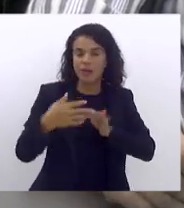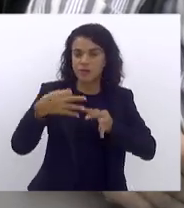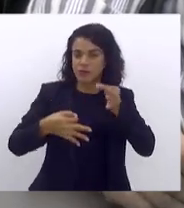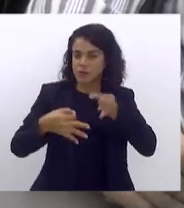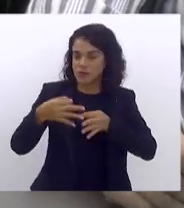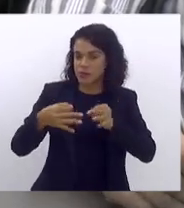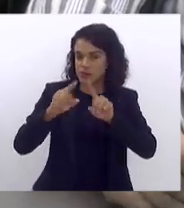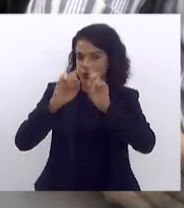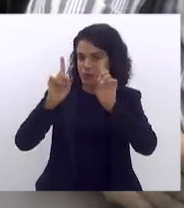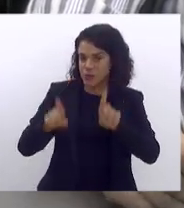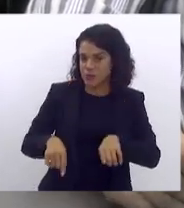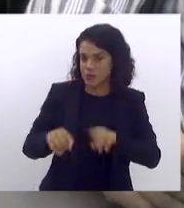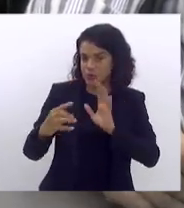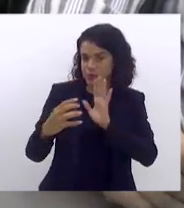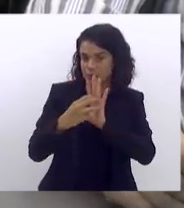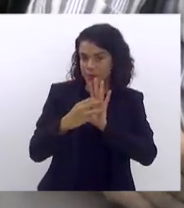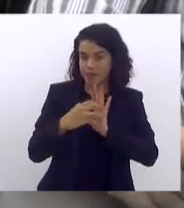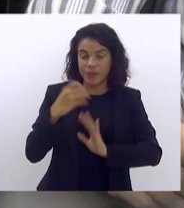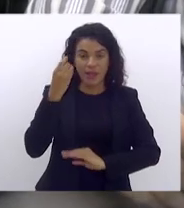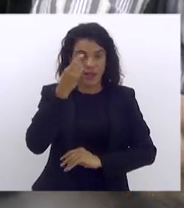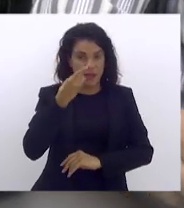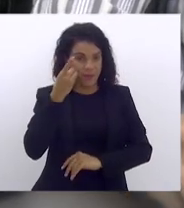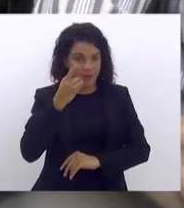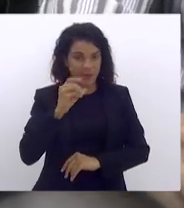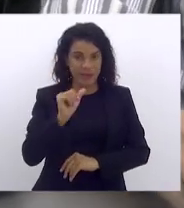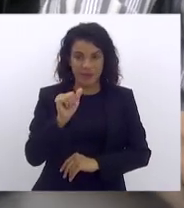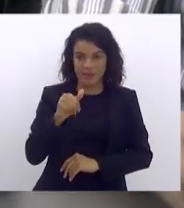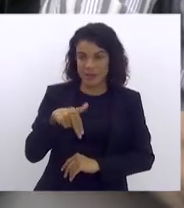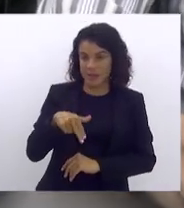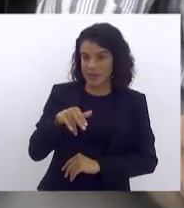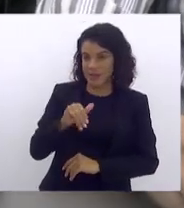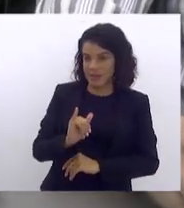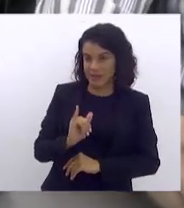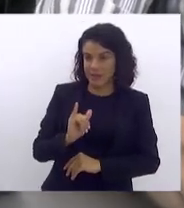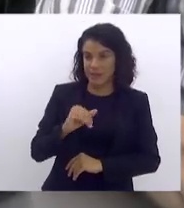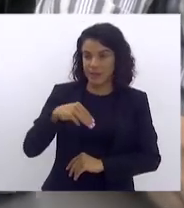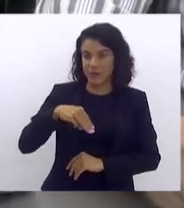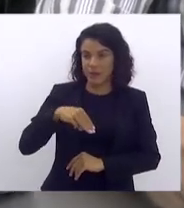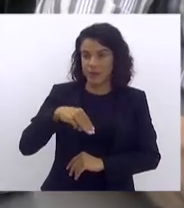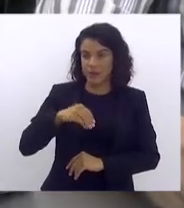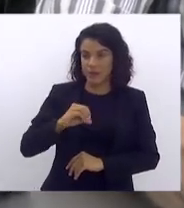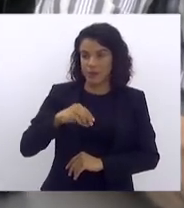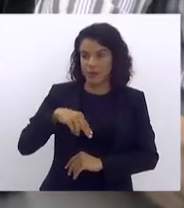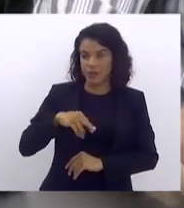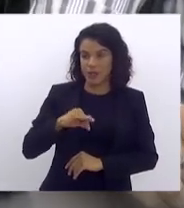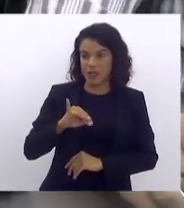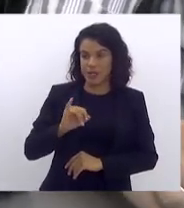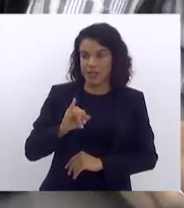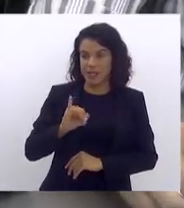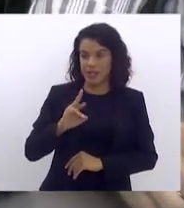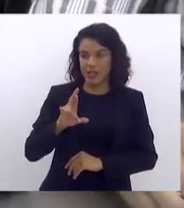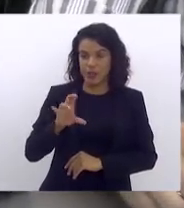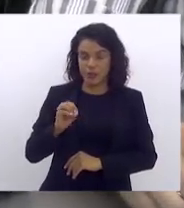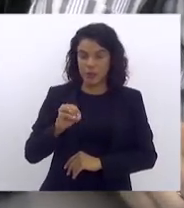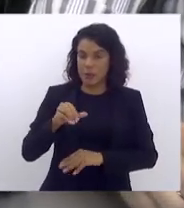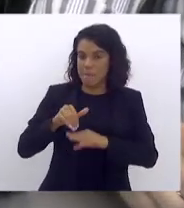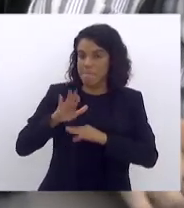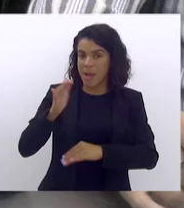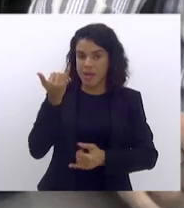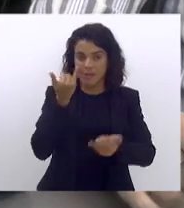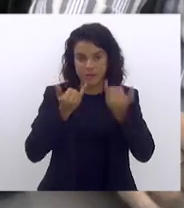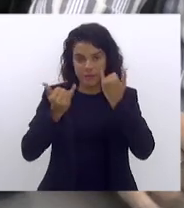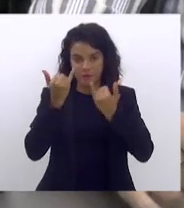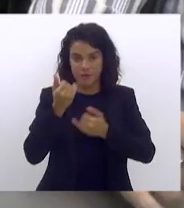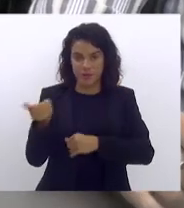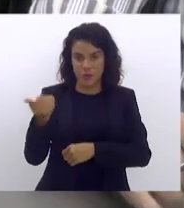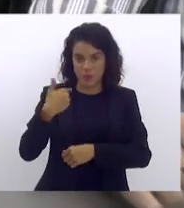Ora, a deputada Dani Monteiro, que está aqui ao meu lado e tem mais informação sobre isso,